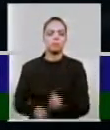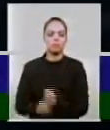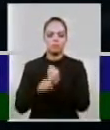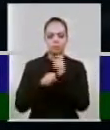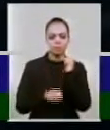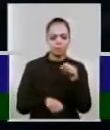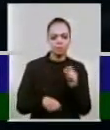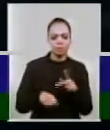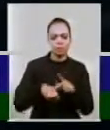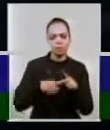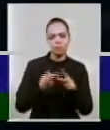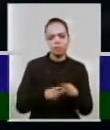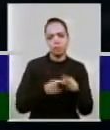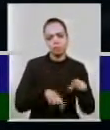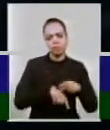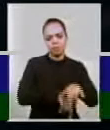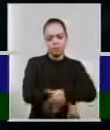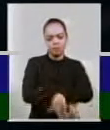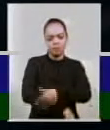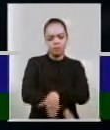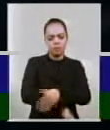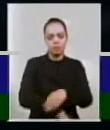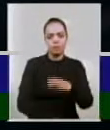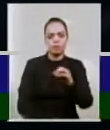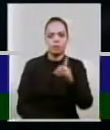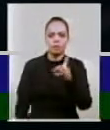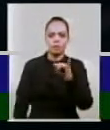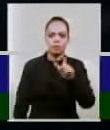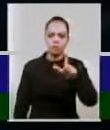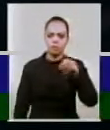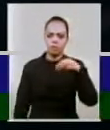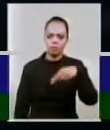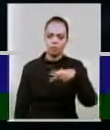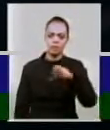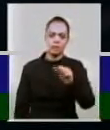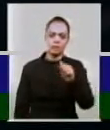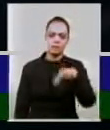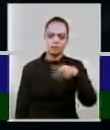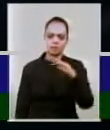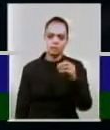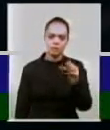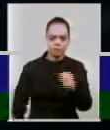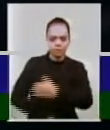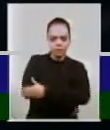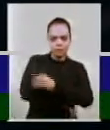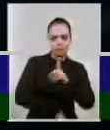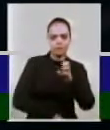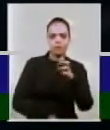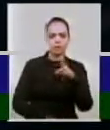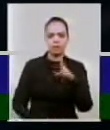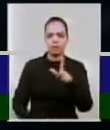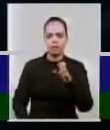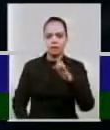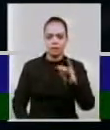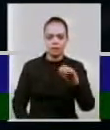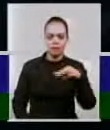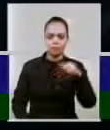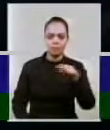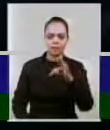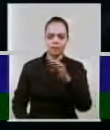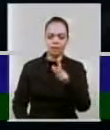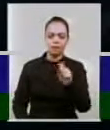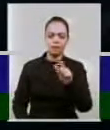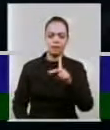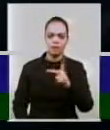Obras, Operação Tapa Buracos na rua Odilon Santos Castanheira, com a rua Derlei Magalhães, bairro Santa Luzia.